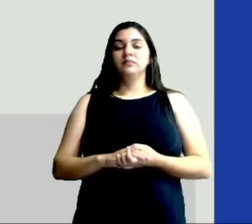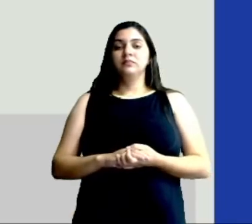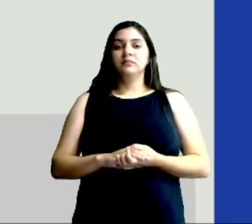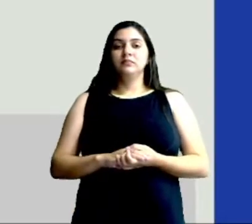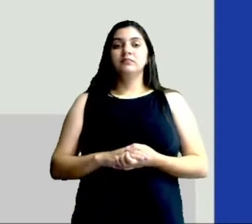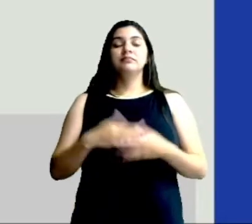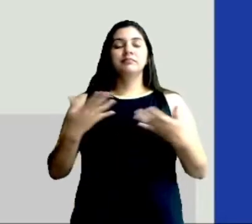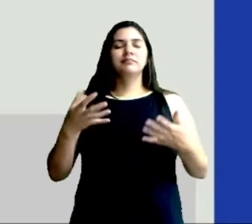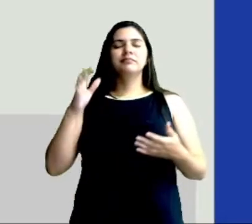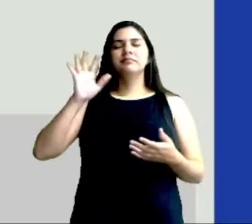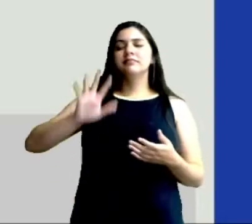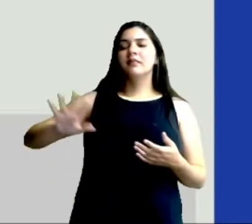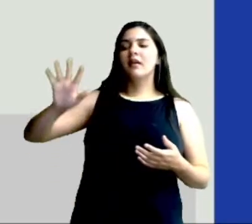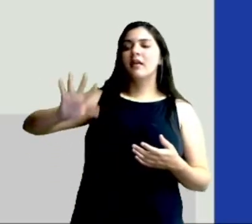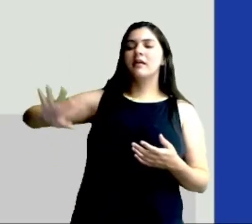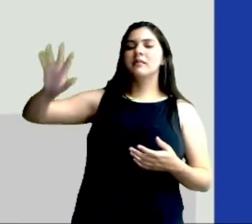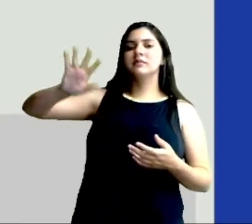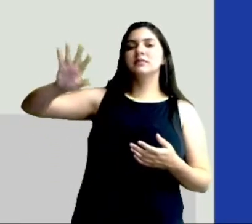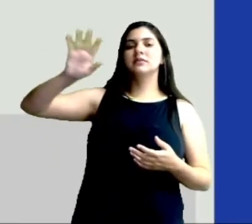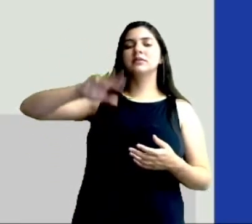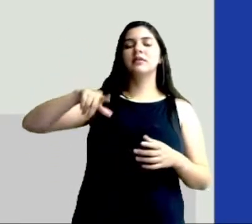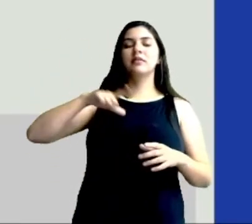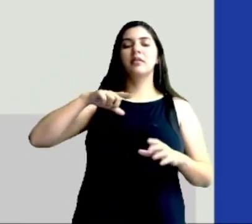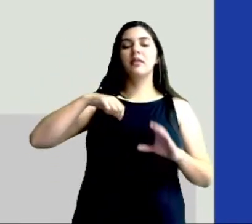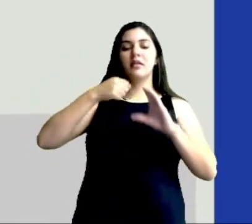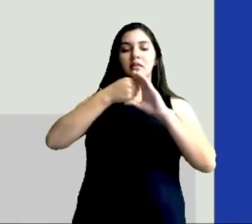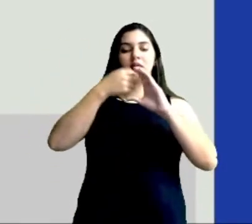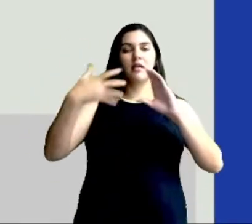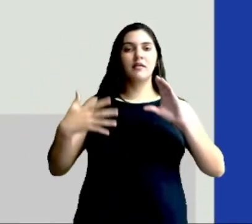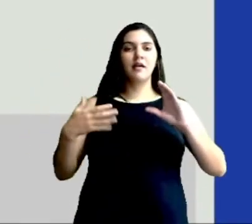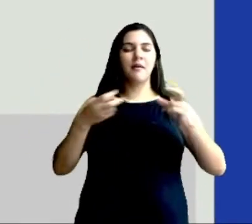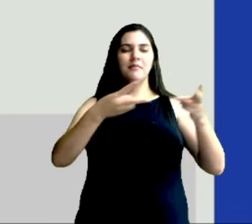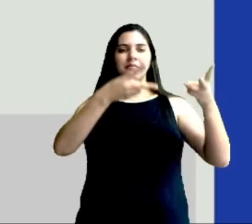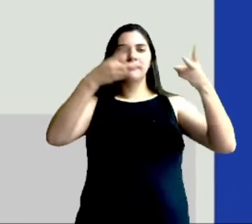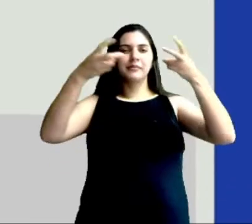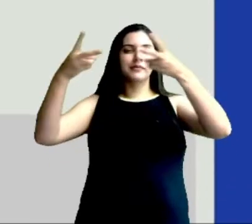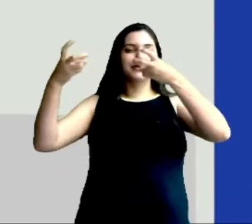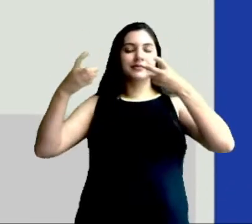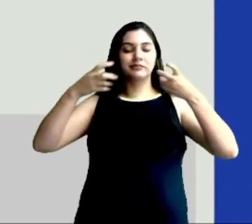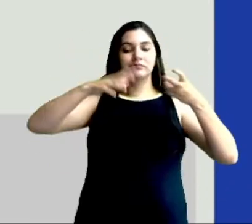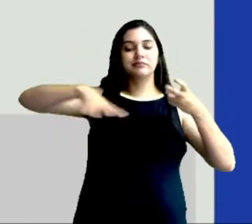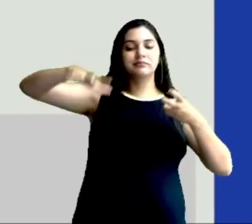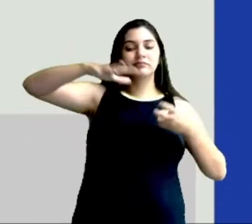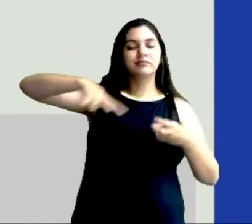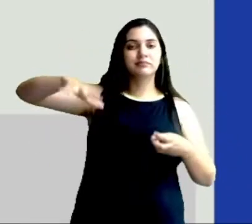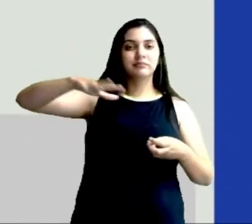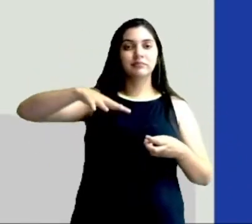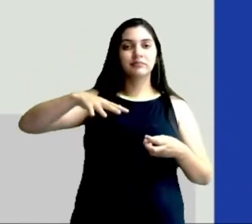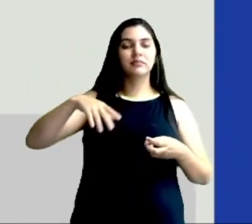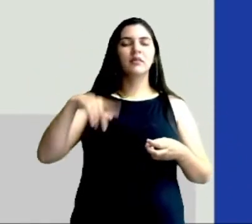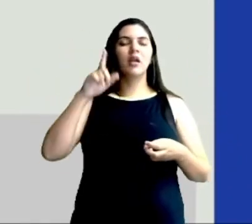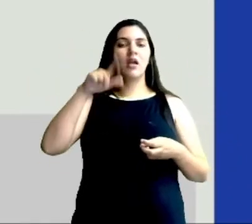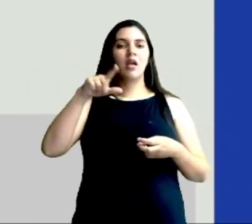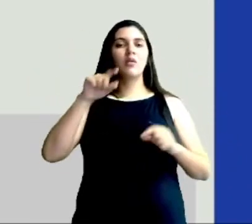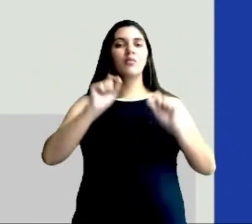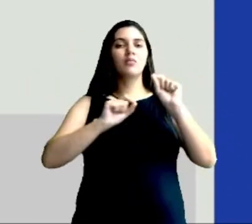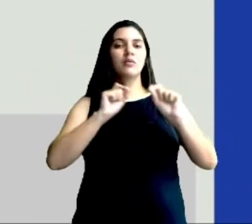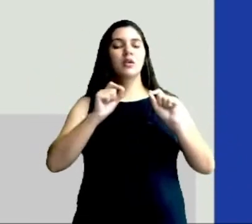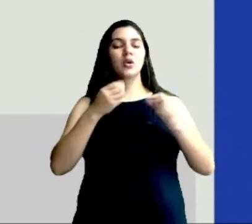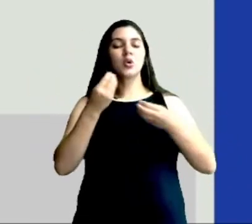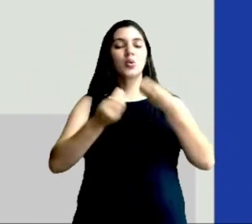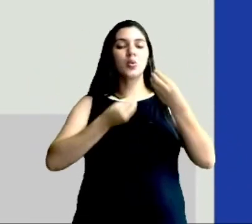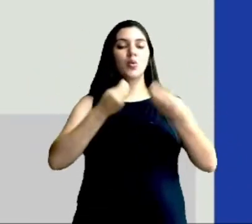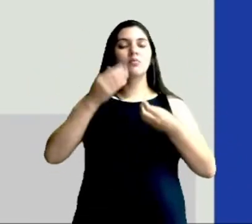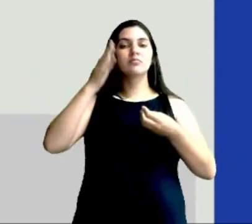E a paisagem é, pois, os aspectos perceptíveis do espaço geográfico, isto é, a forma